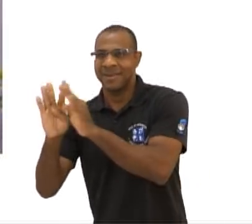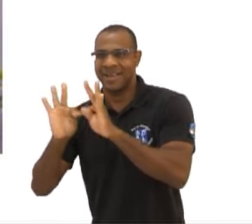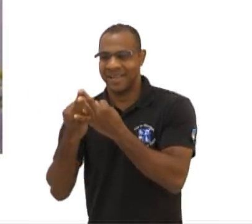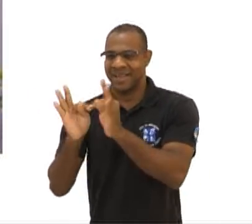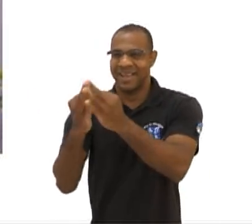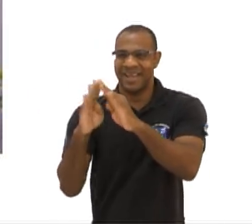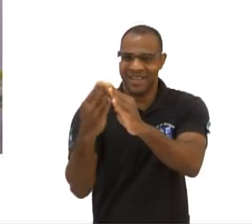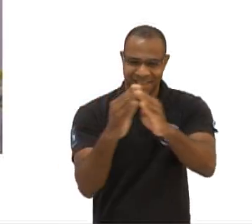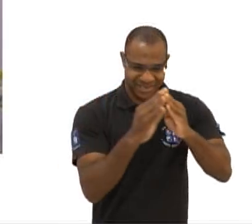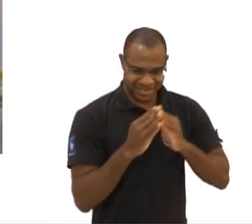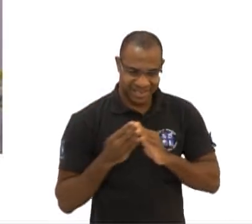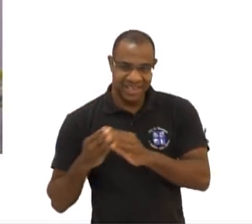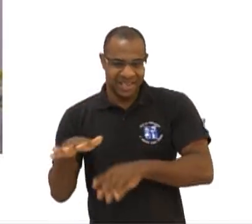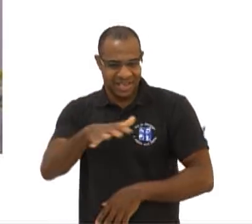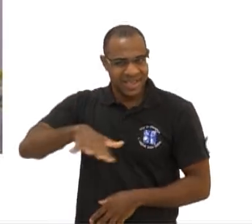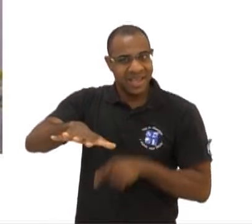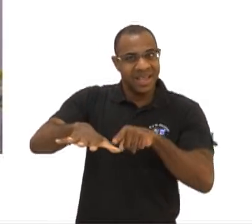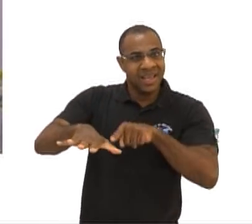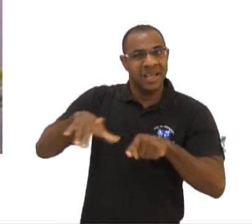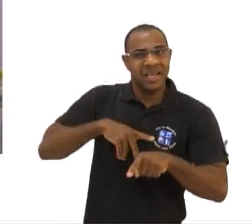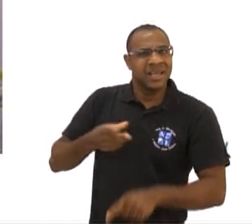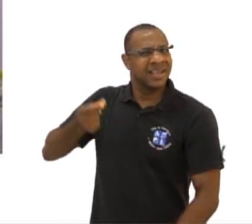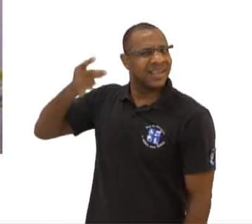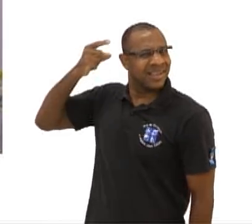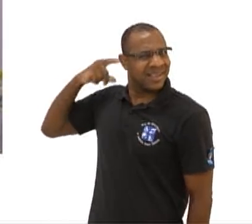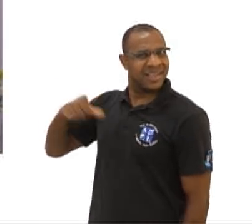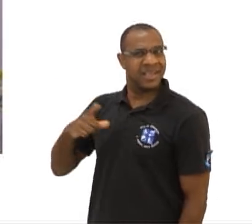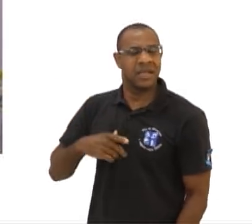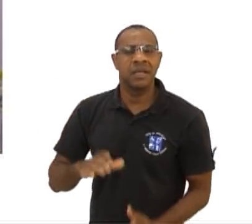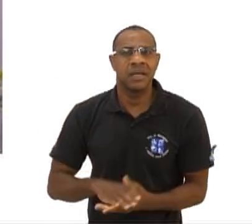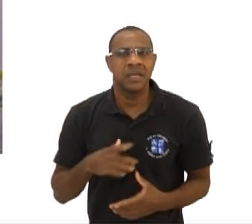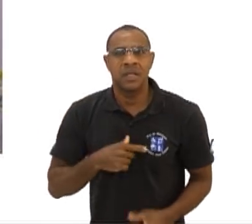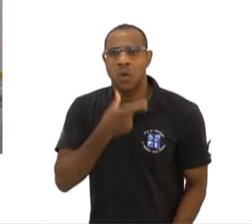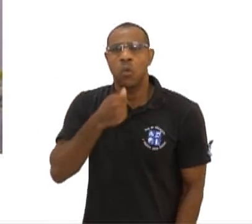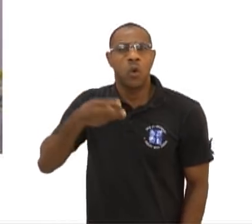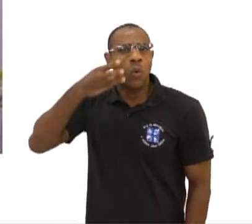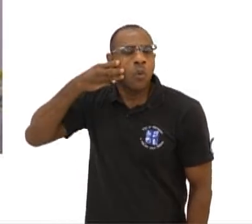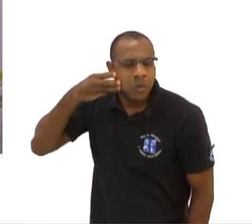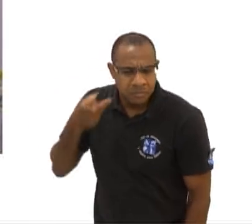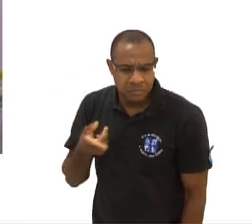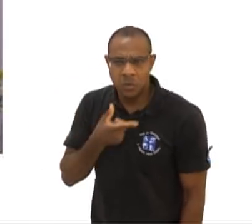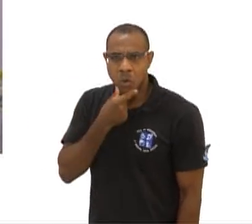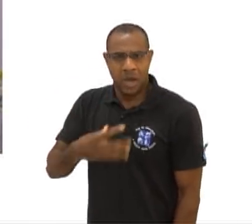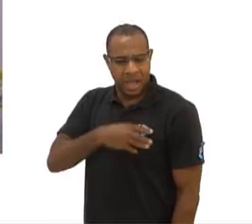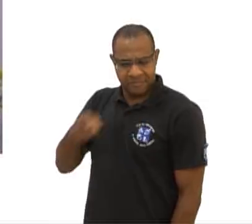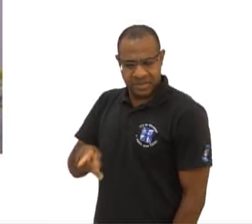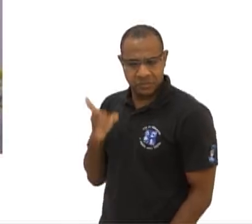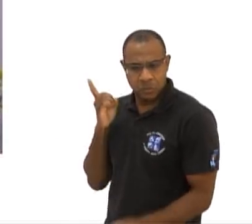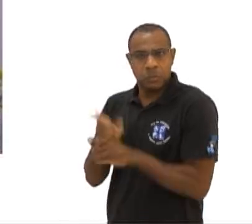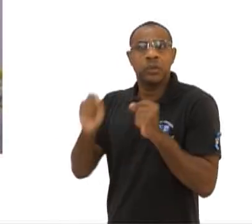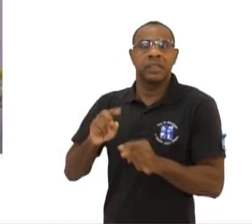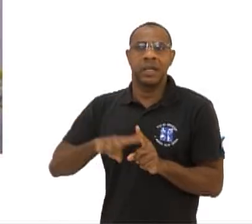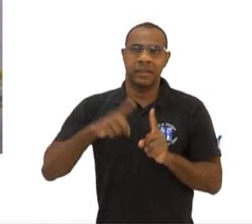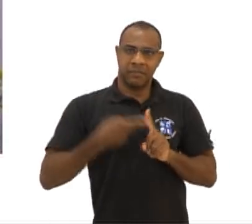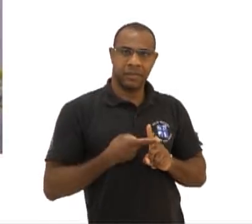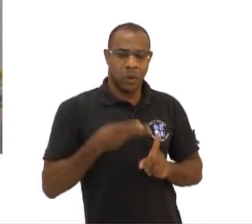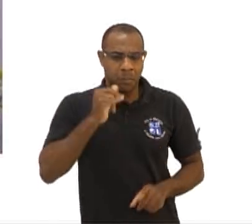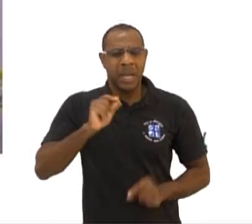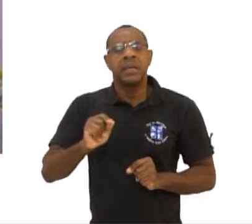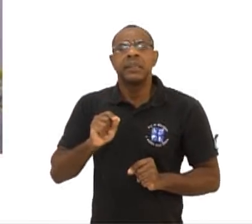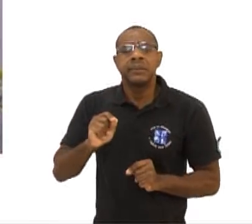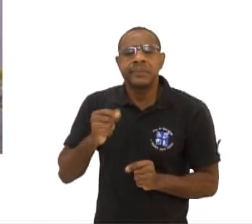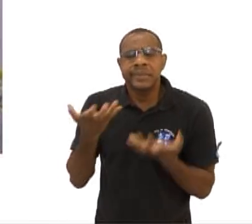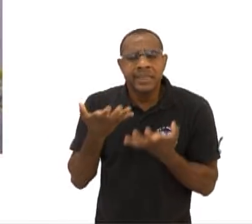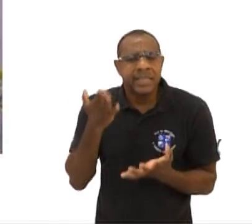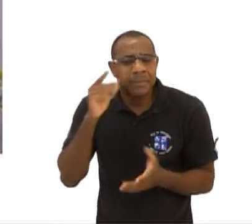muito feliz, muito unida. E um dia, a filha do cacique descobriu que estava grávida. O pai dela queria saber quem era o